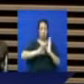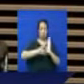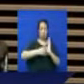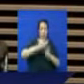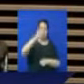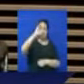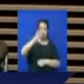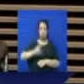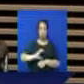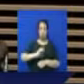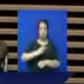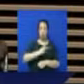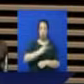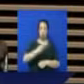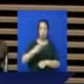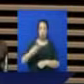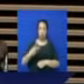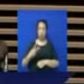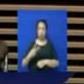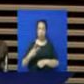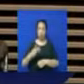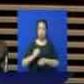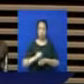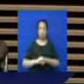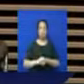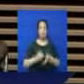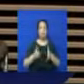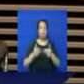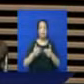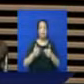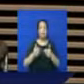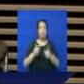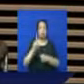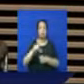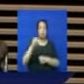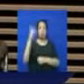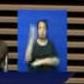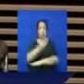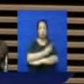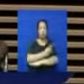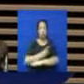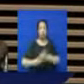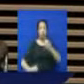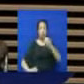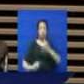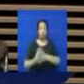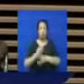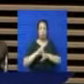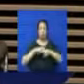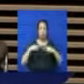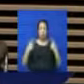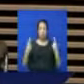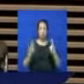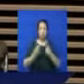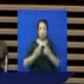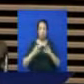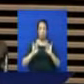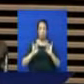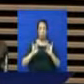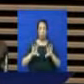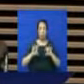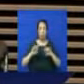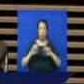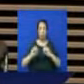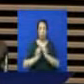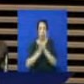requer, após ouvida a casa na forma regimental, que seja determinada uma data para a realização de sessão especial